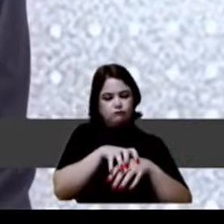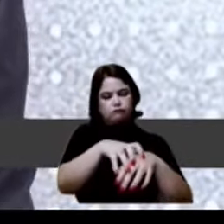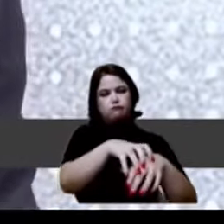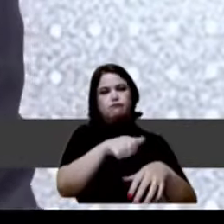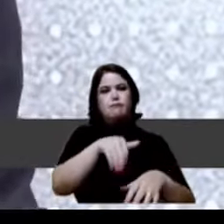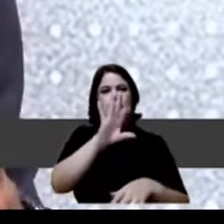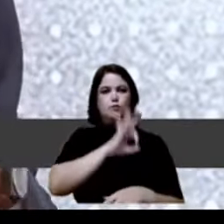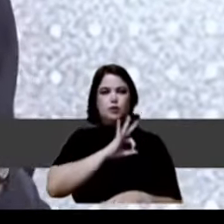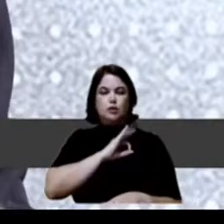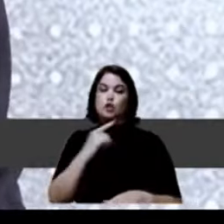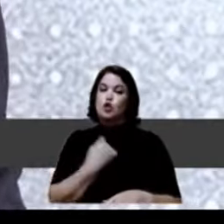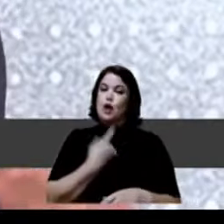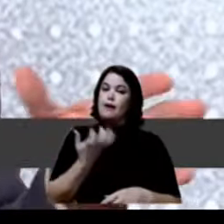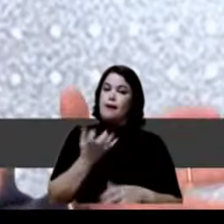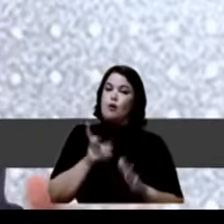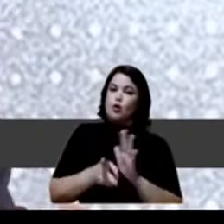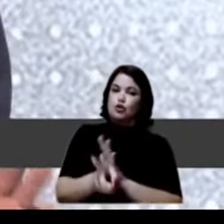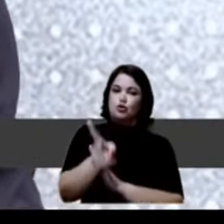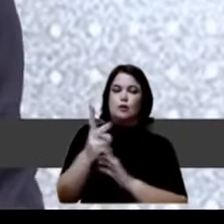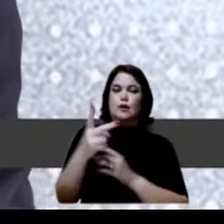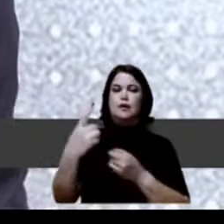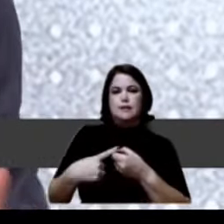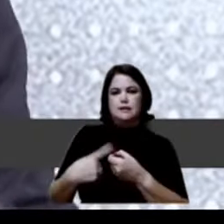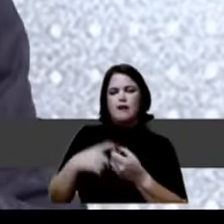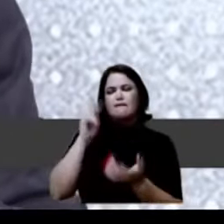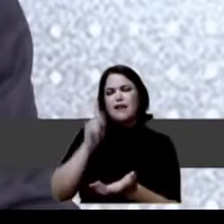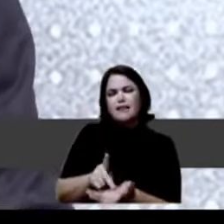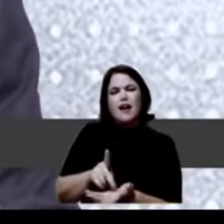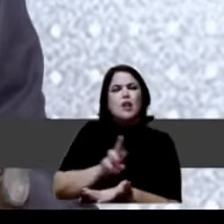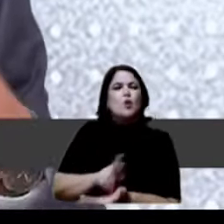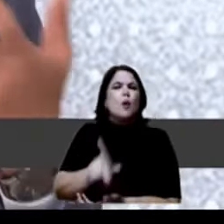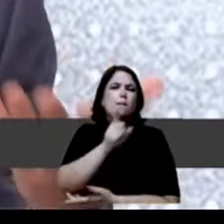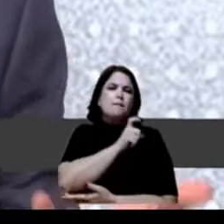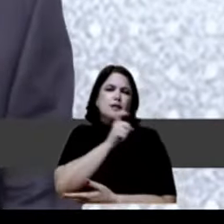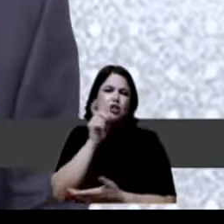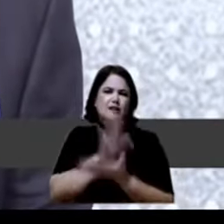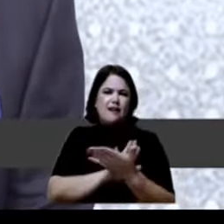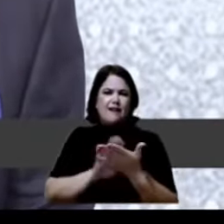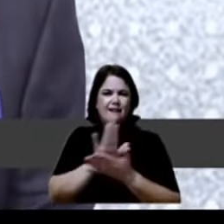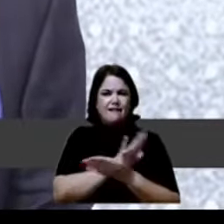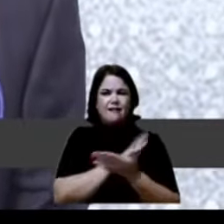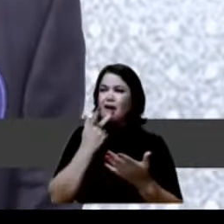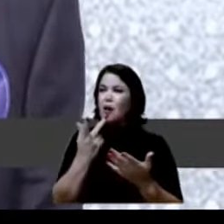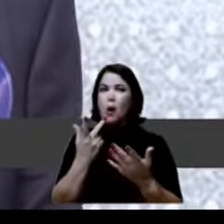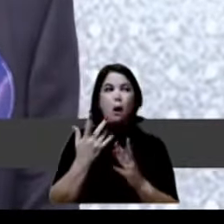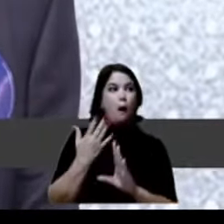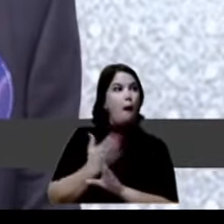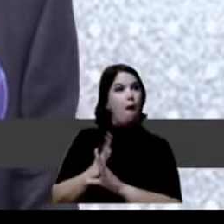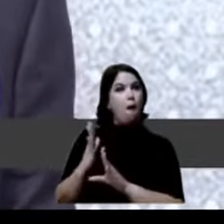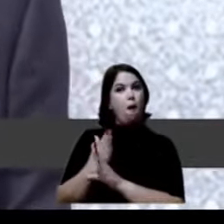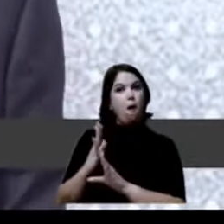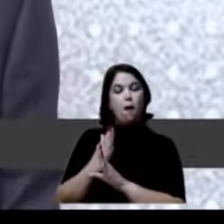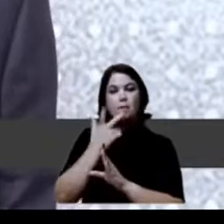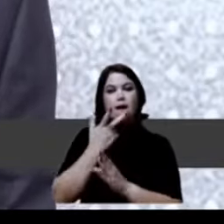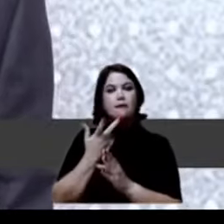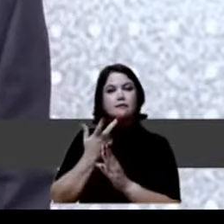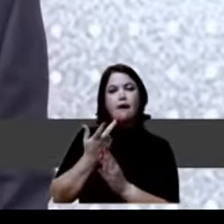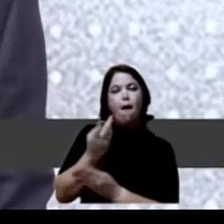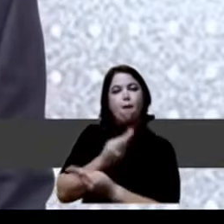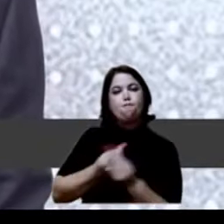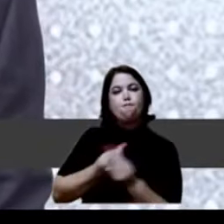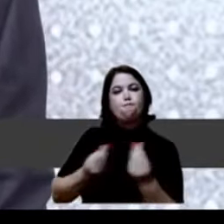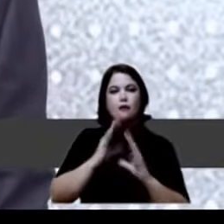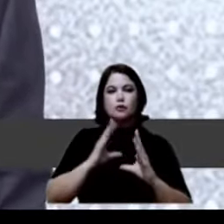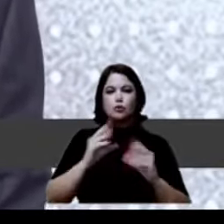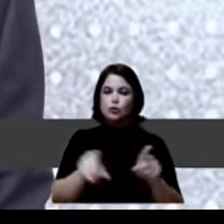que a gente quer continuar na cidade, com verdade, sem mentira, né? sem colocar coisas que não são realidades. Você está aí no bairro, você está vendo as